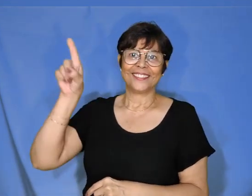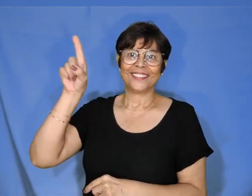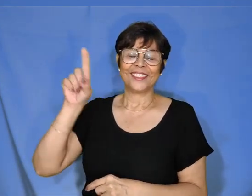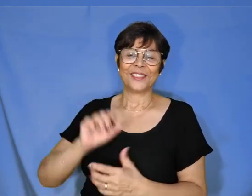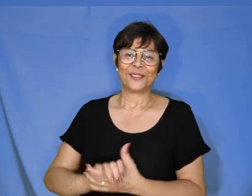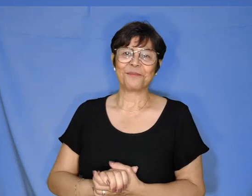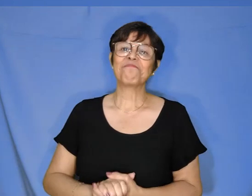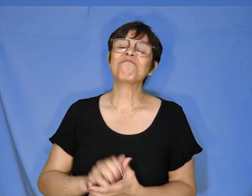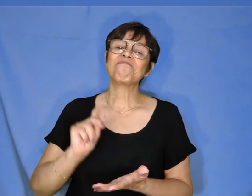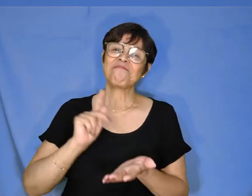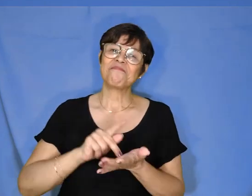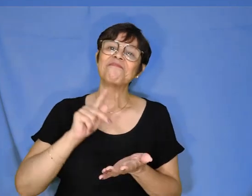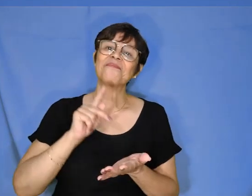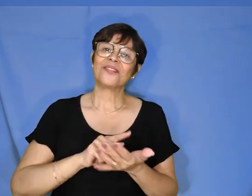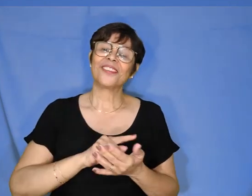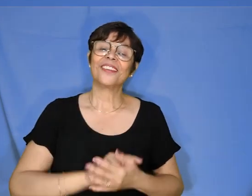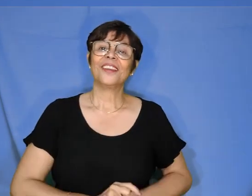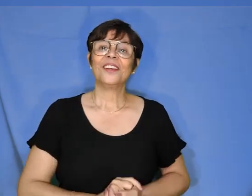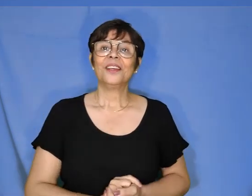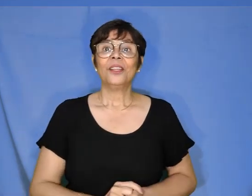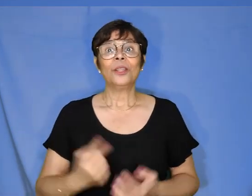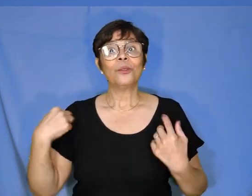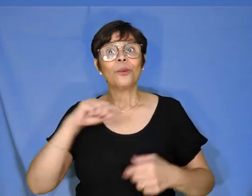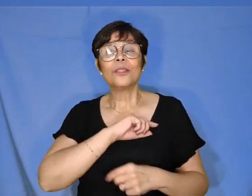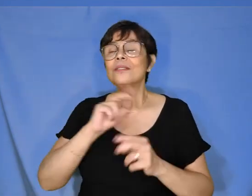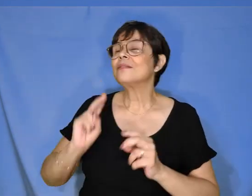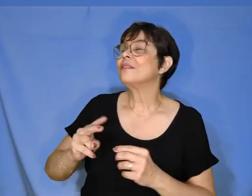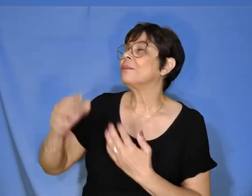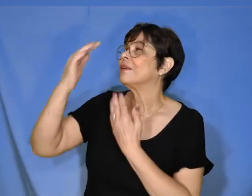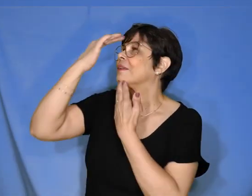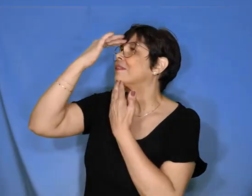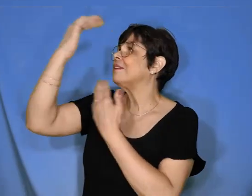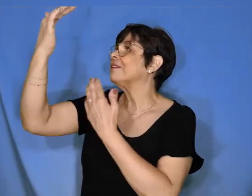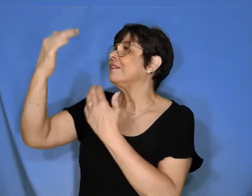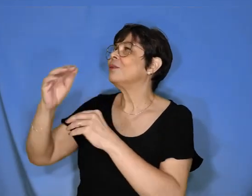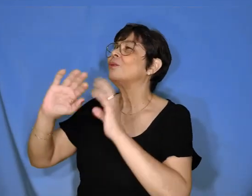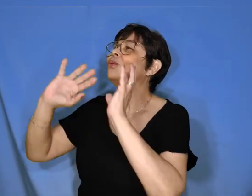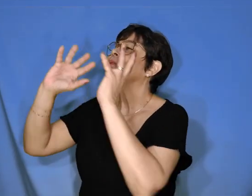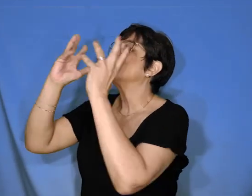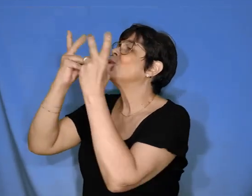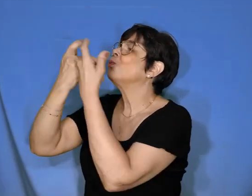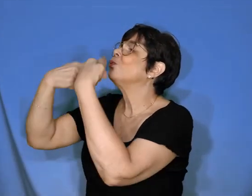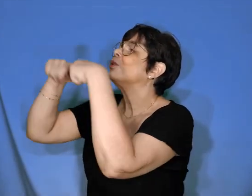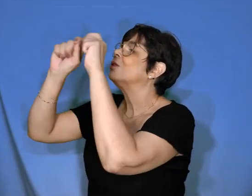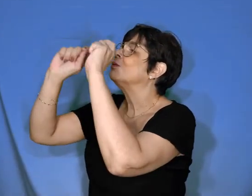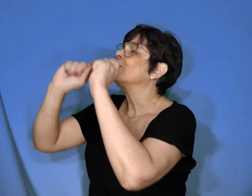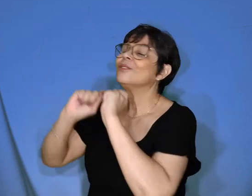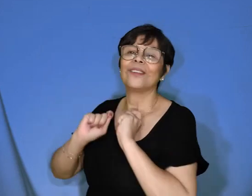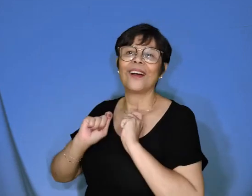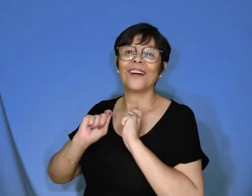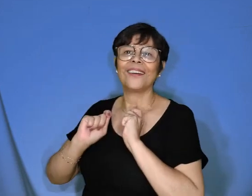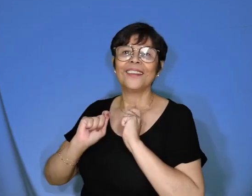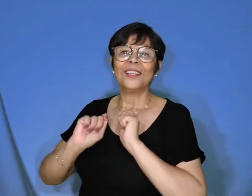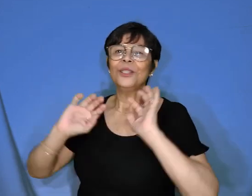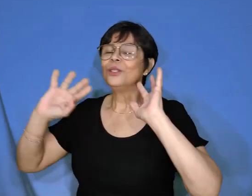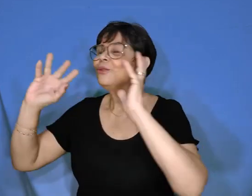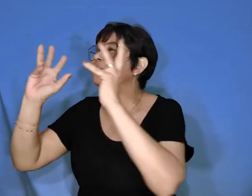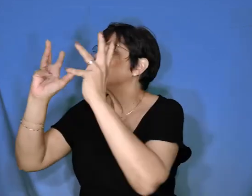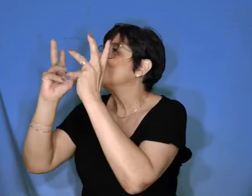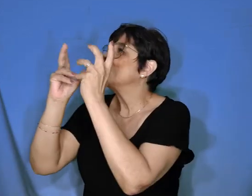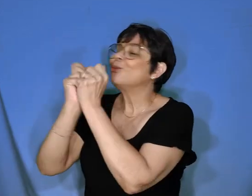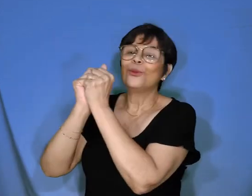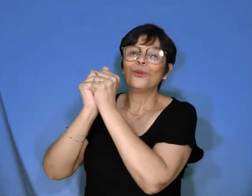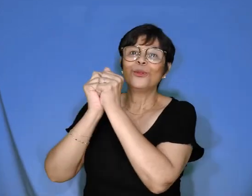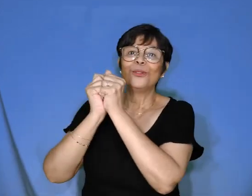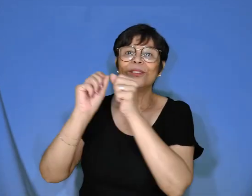por tudo o que Deus fez por nós nessa carta que ele escreve. Então a gratidão de Paulo está